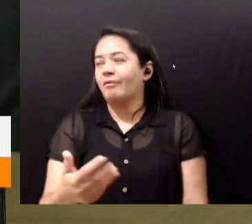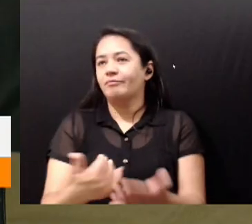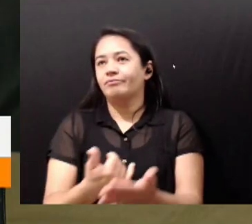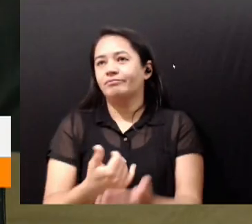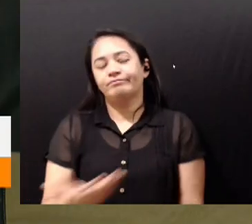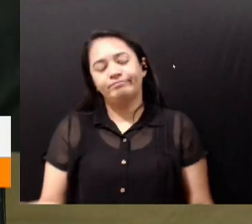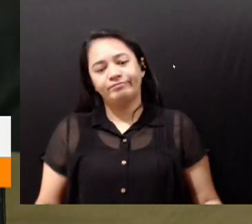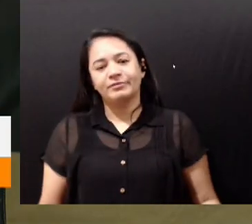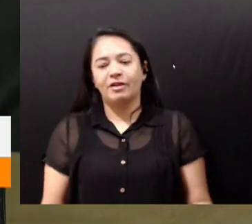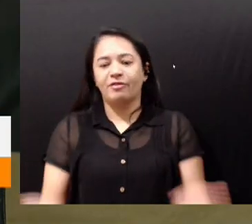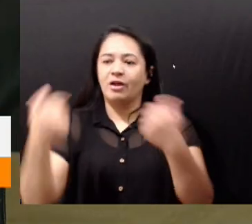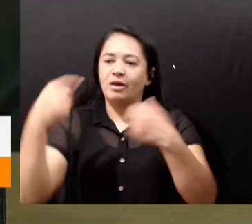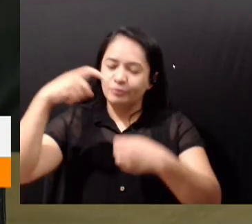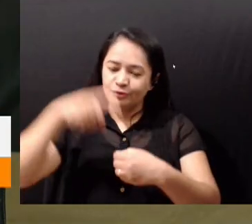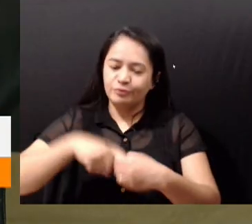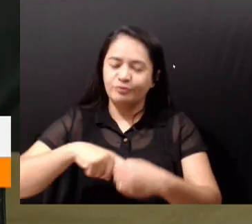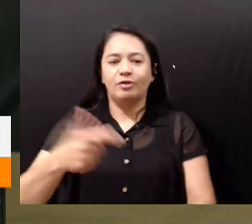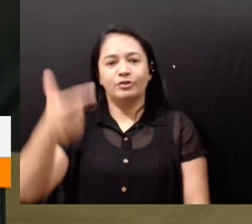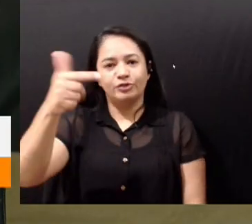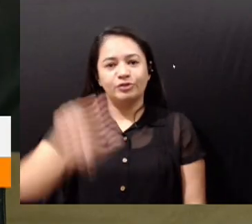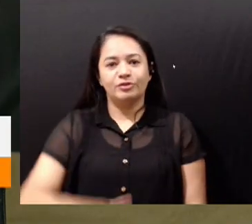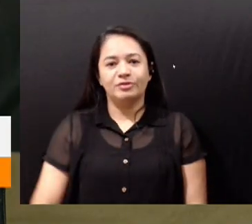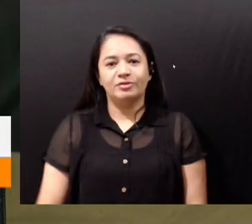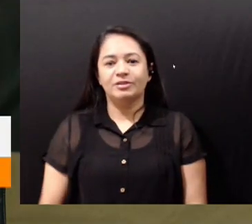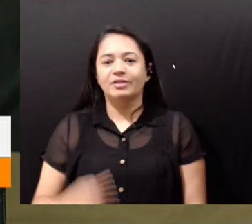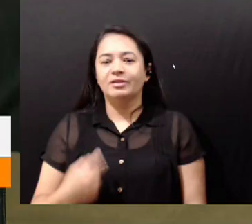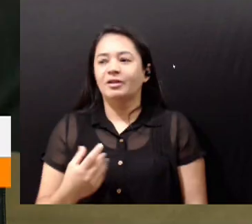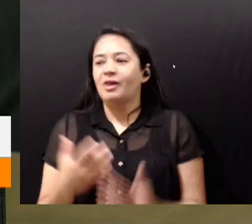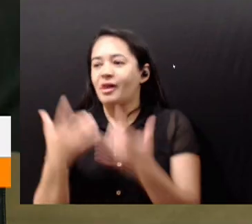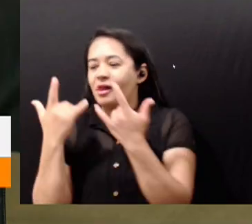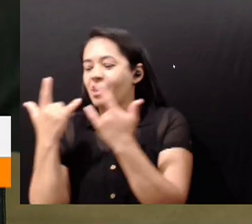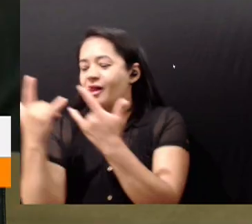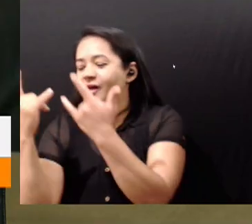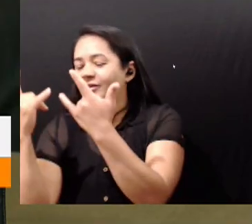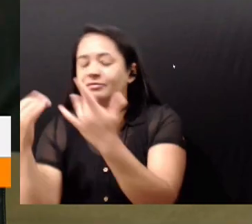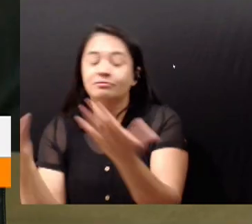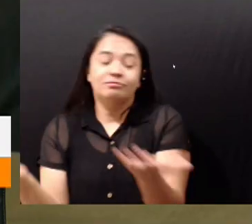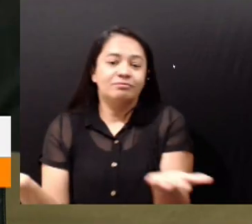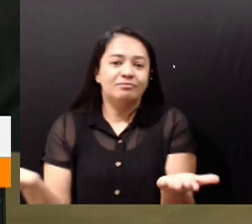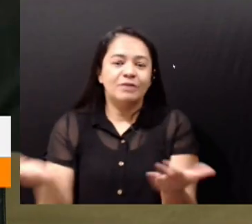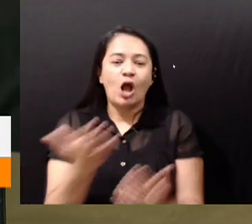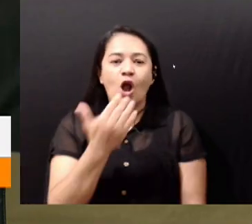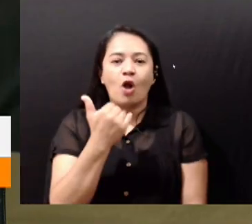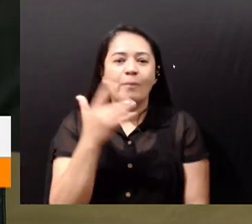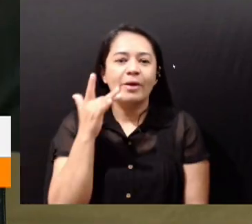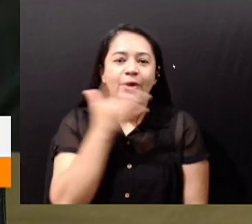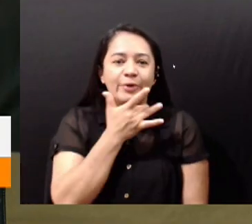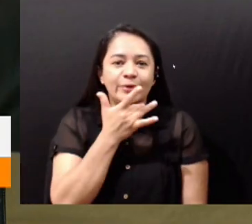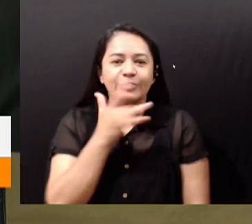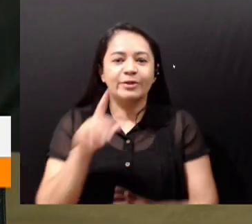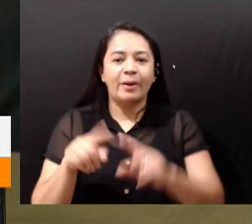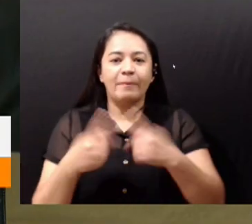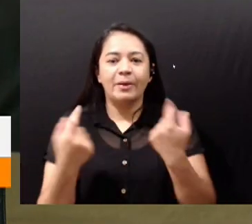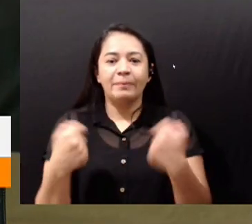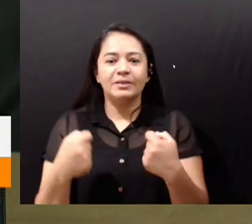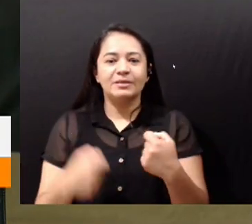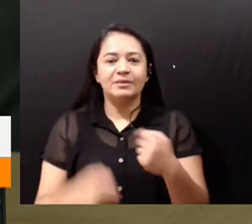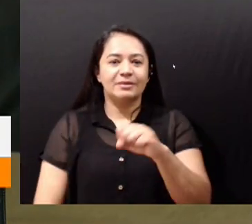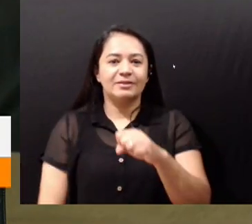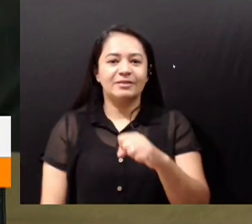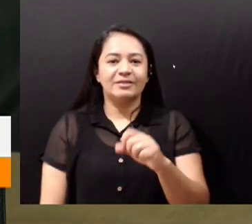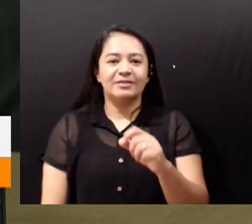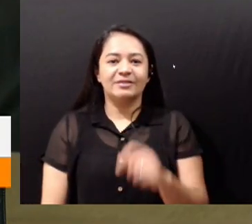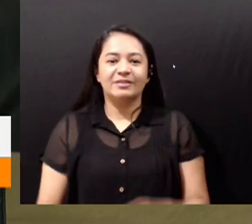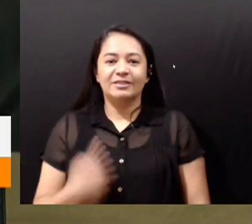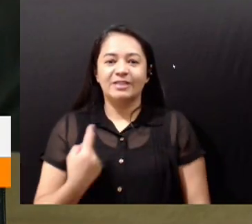gente se rende, né? Vai fazer o quê? Comer é bom, só que a gente precisa, sim, da questão da nossa mente.